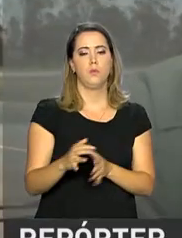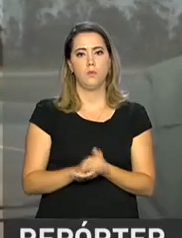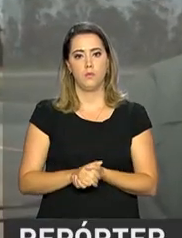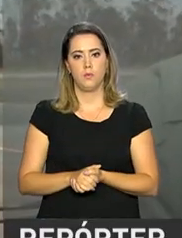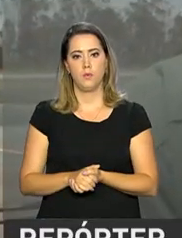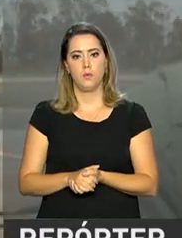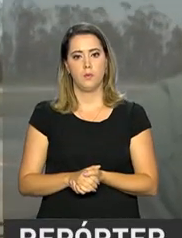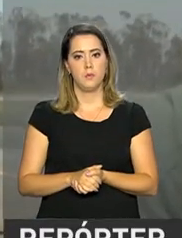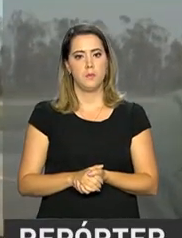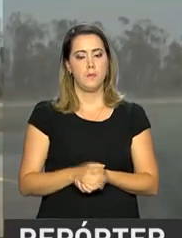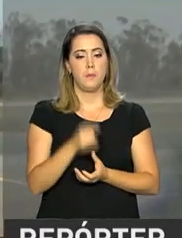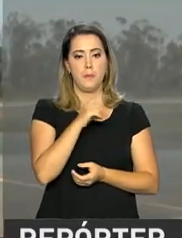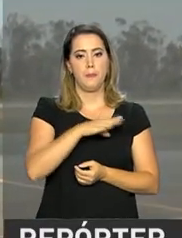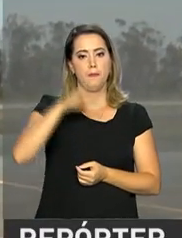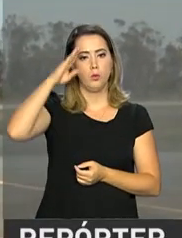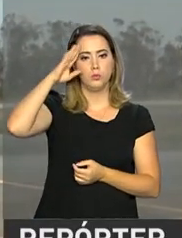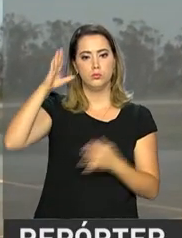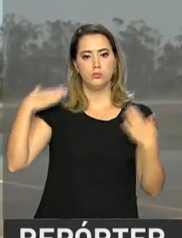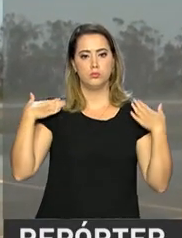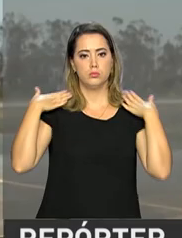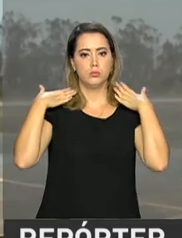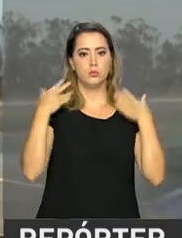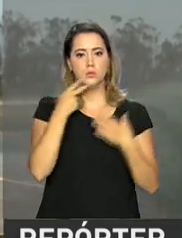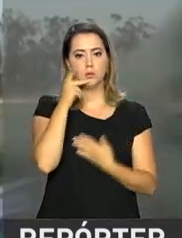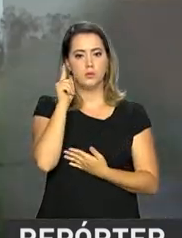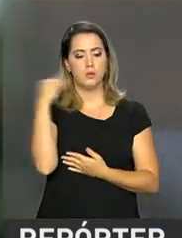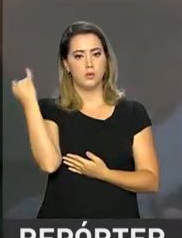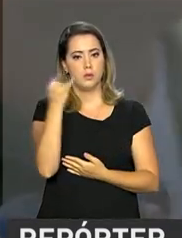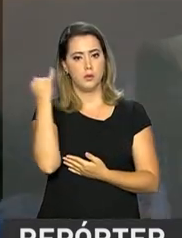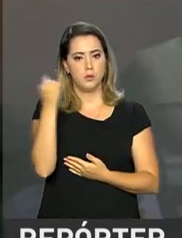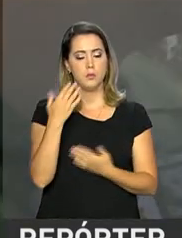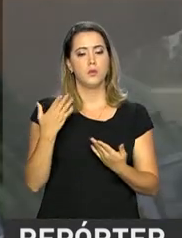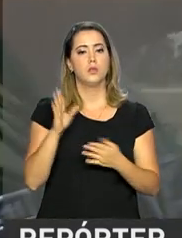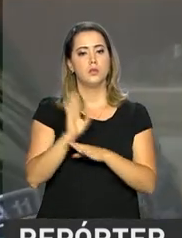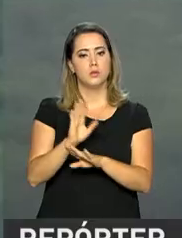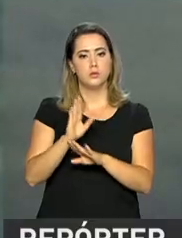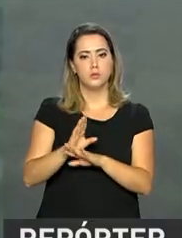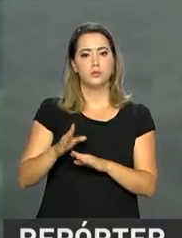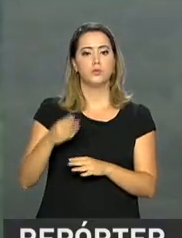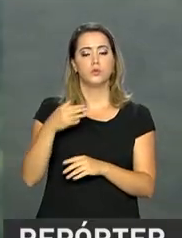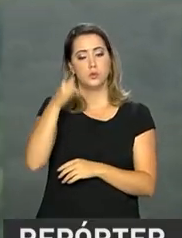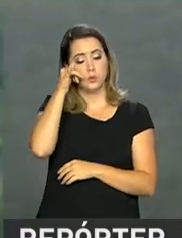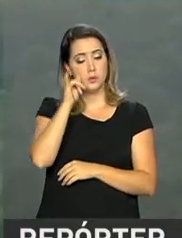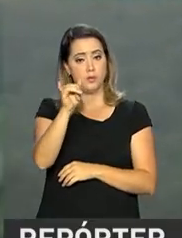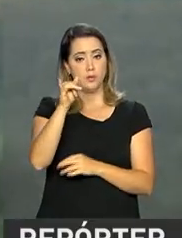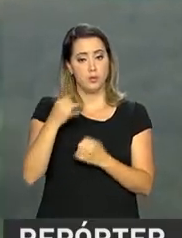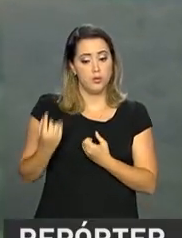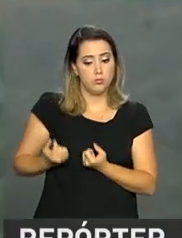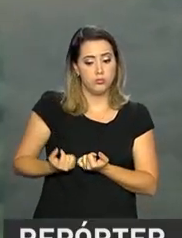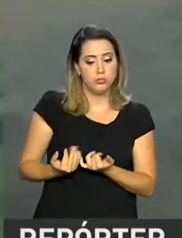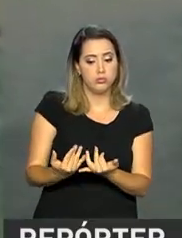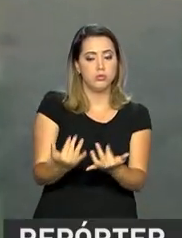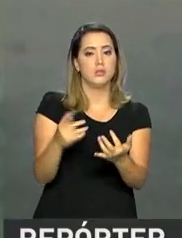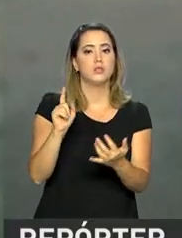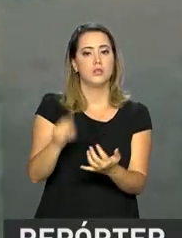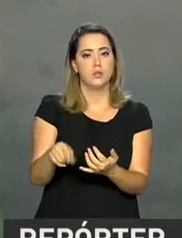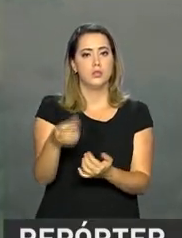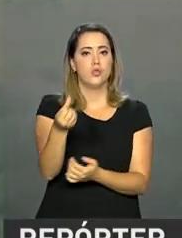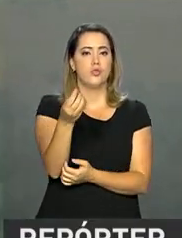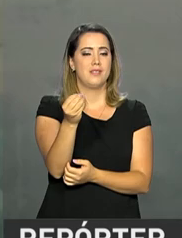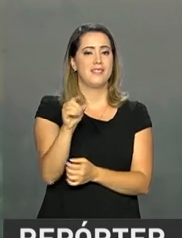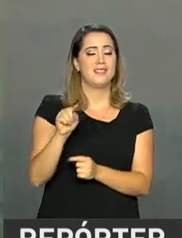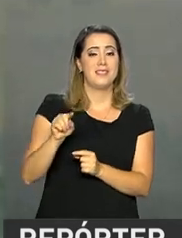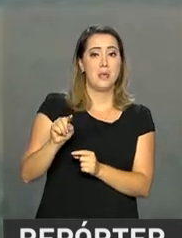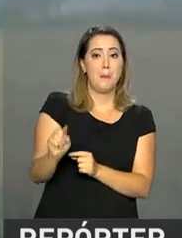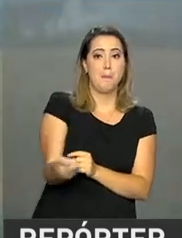O capitão responsável pela operação fala sobre a importância do apoio da FAB do combate a este incêndio, que já consumiu 60 mil hectares